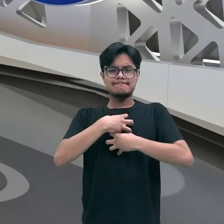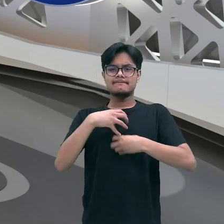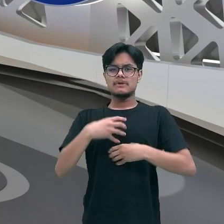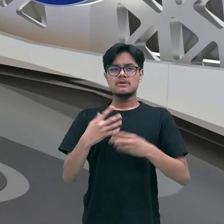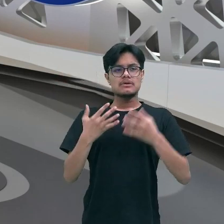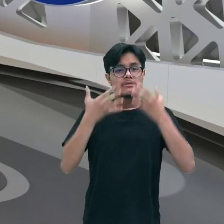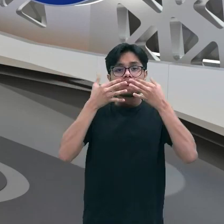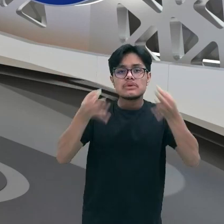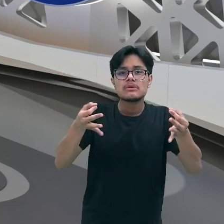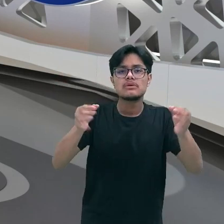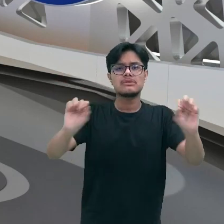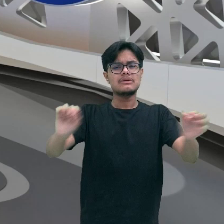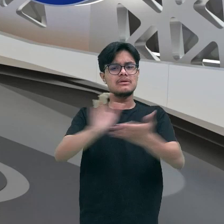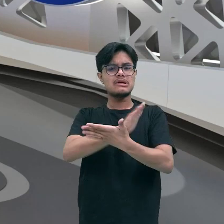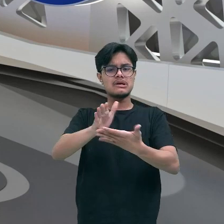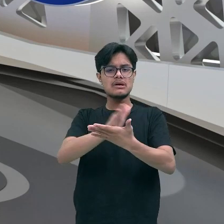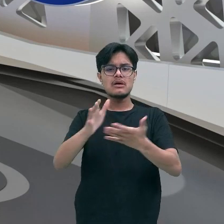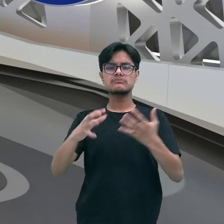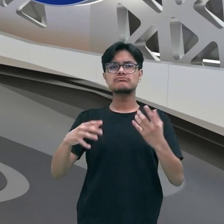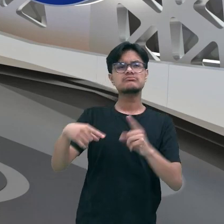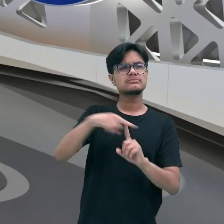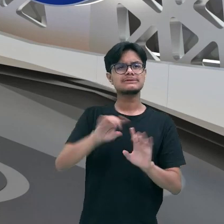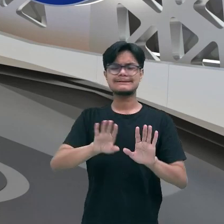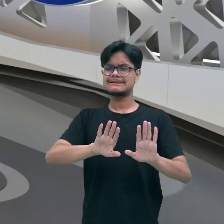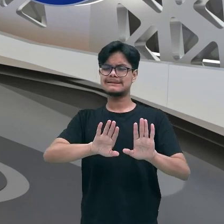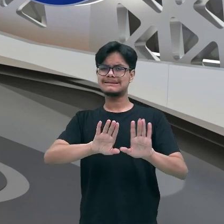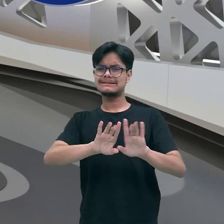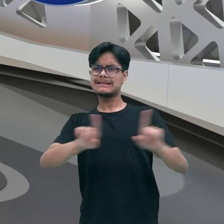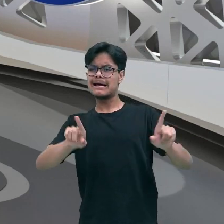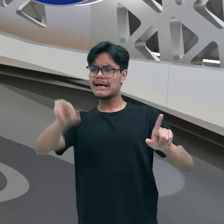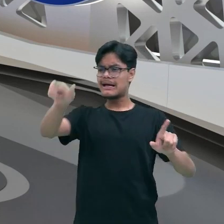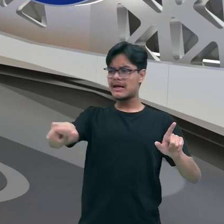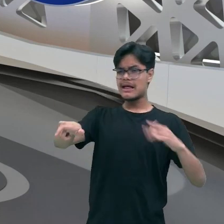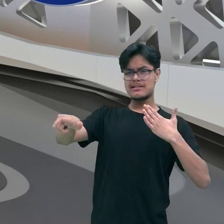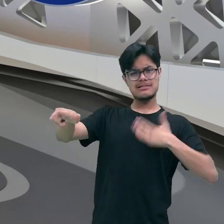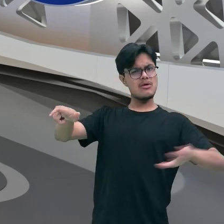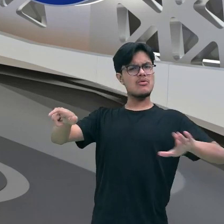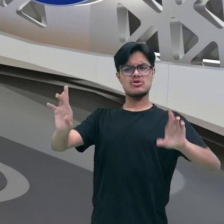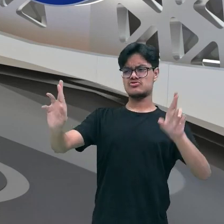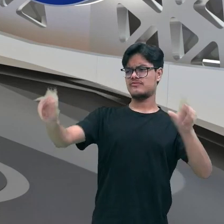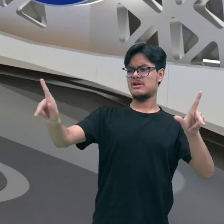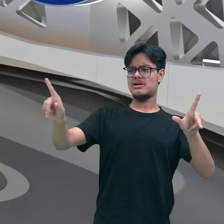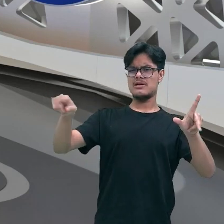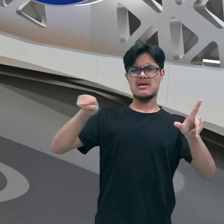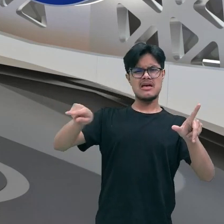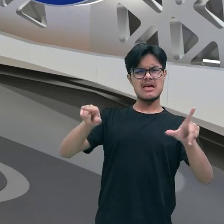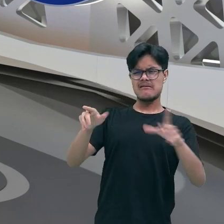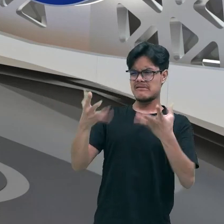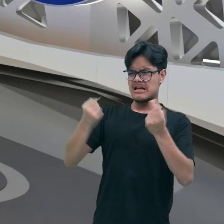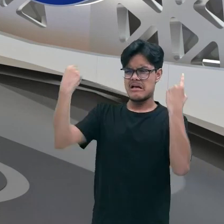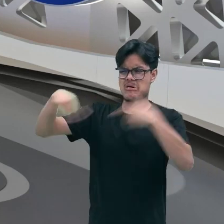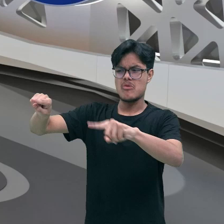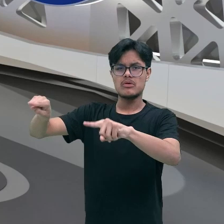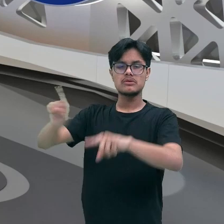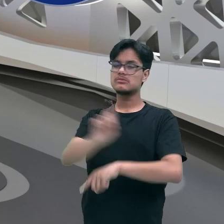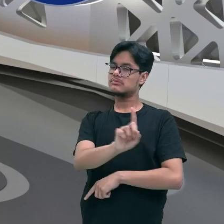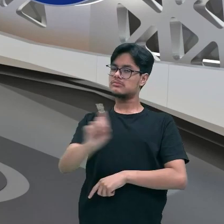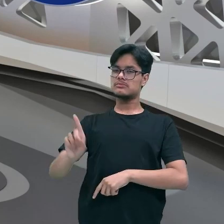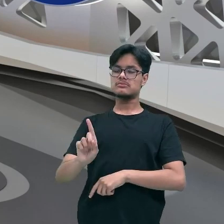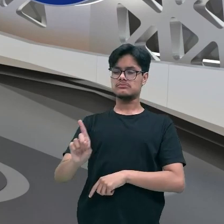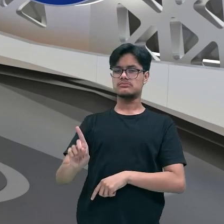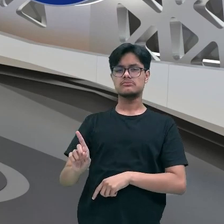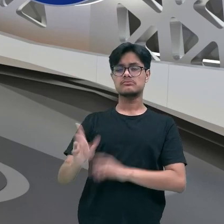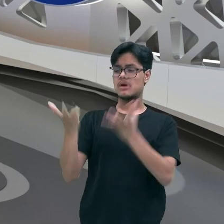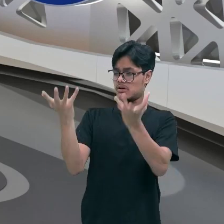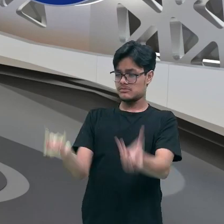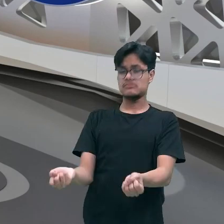alerta para esses pontos. Não é porque ele gosta de uma coisa diferente do que eu gosto que eu preciso estar em conflito. Não, cada um com